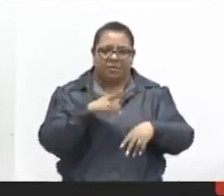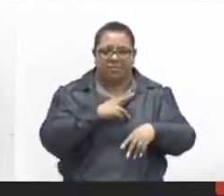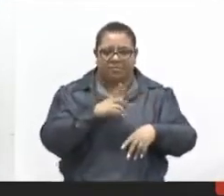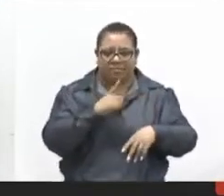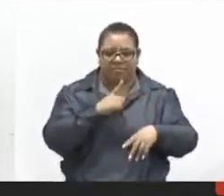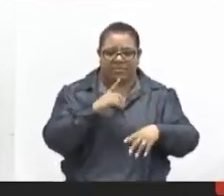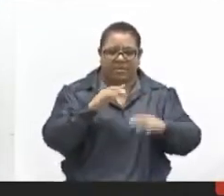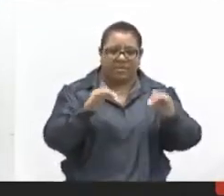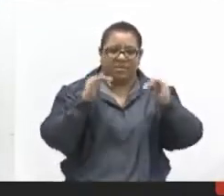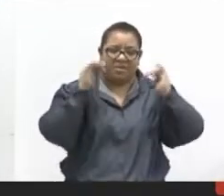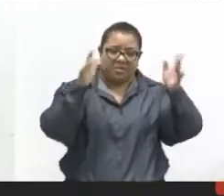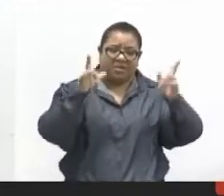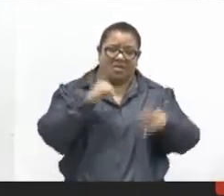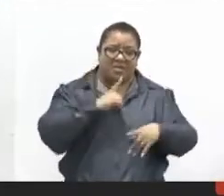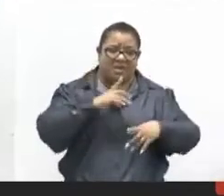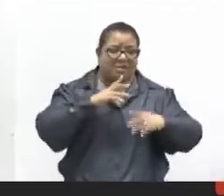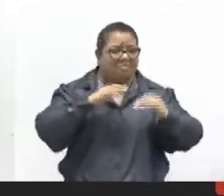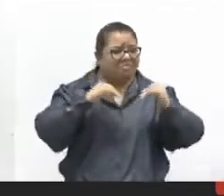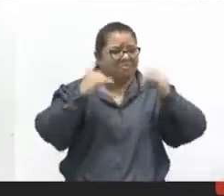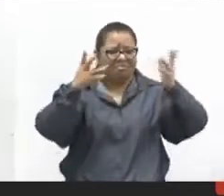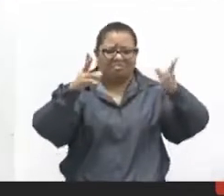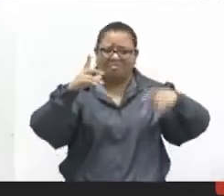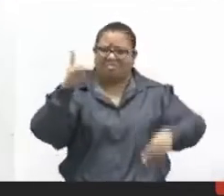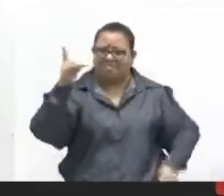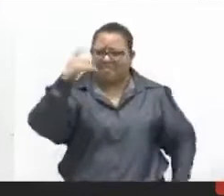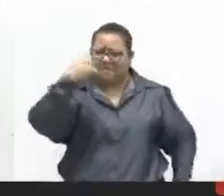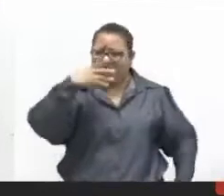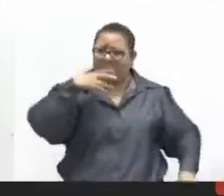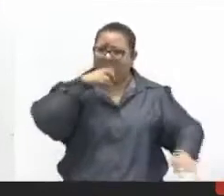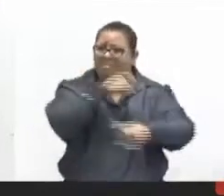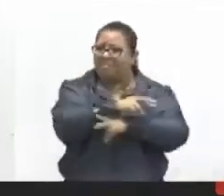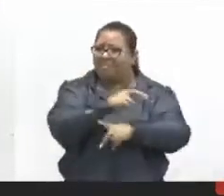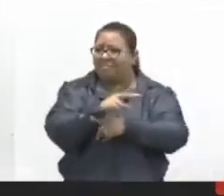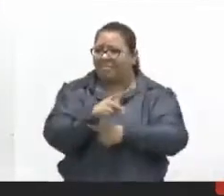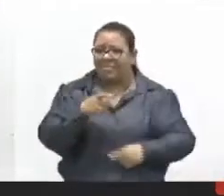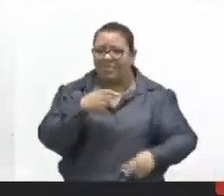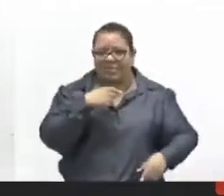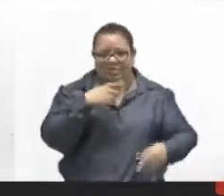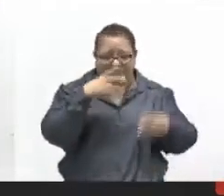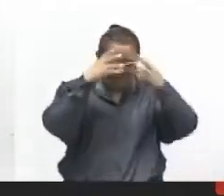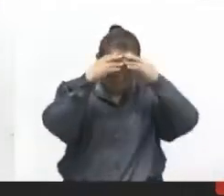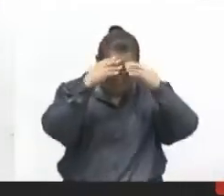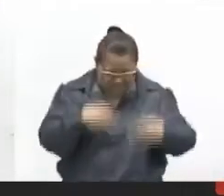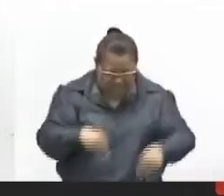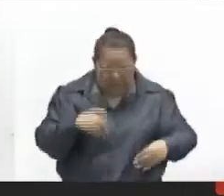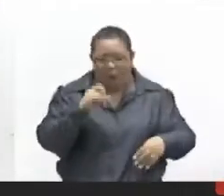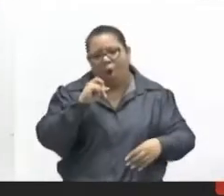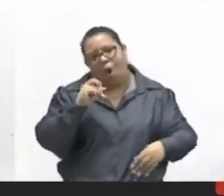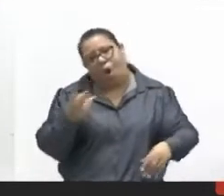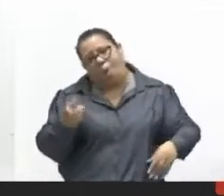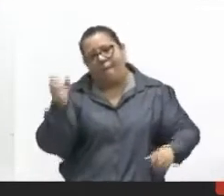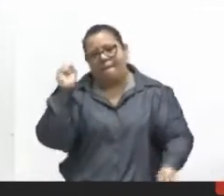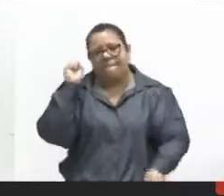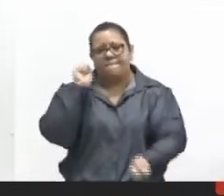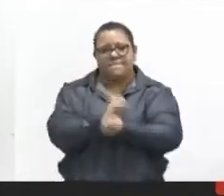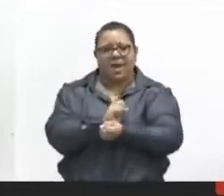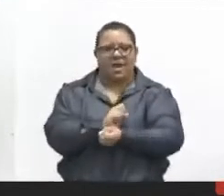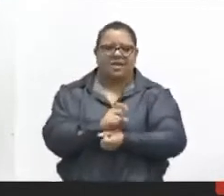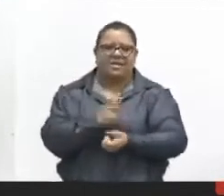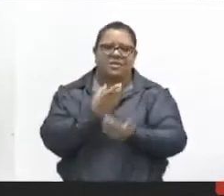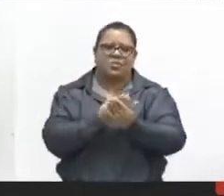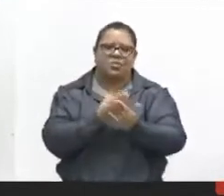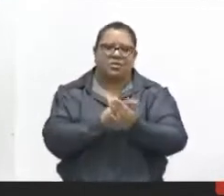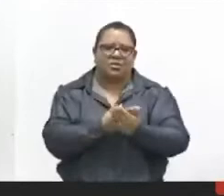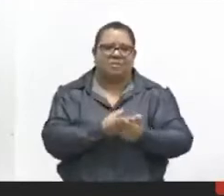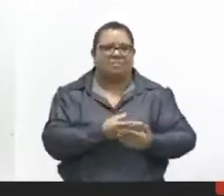ensino superior graus muito grandes de estudantes que entram na universidade, mas desiste, ou se não desiste, deixa de ir na aula, que é pior